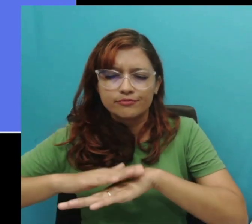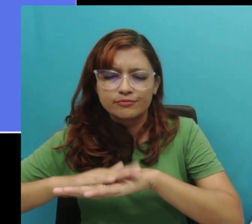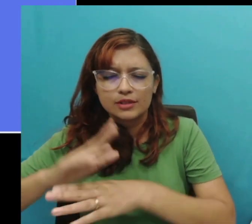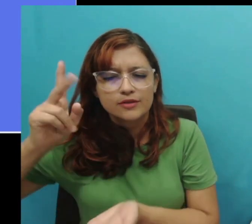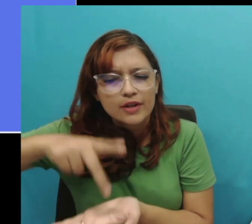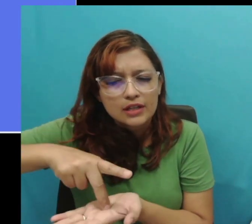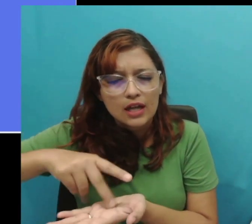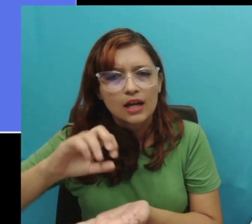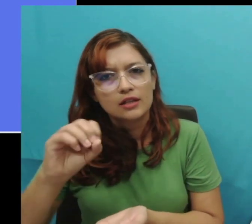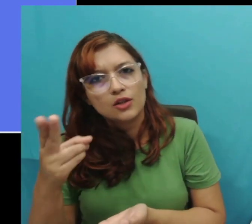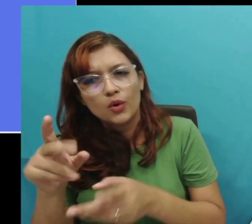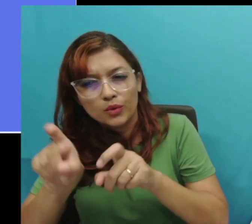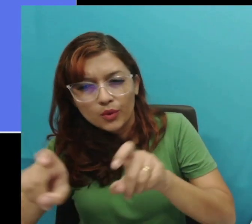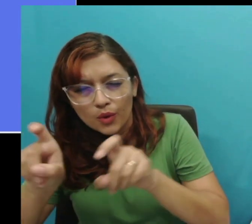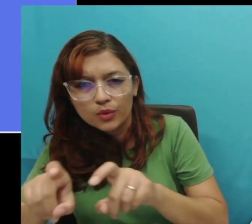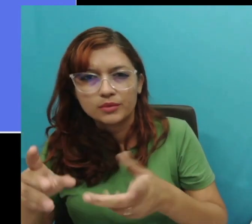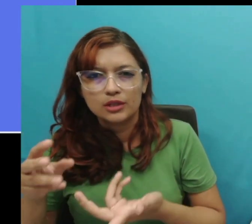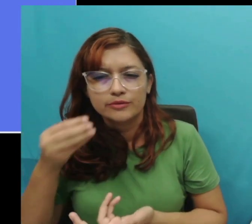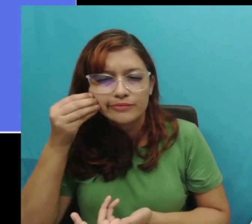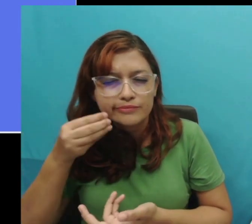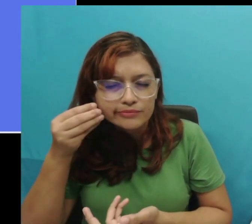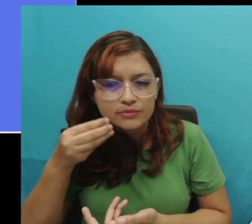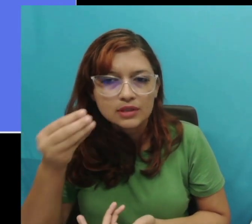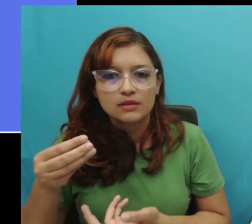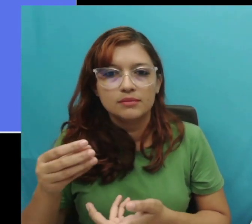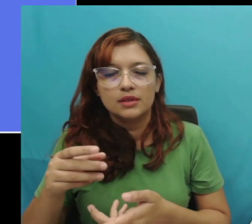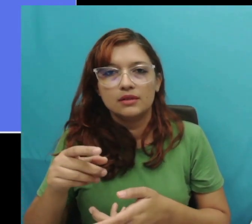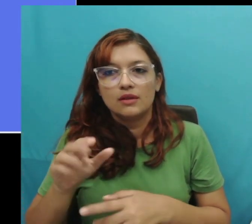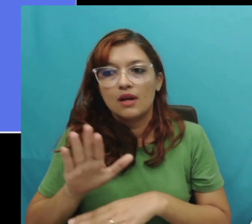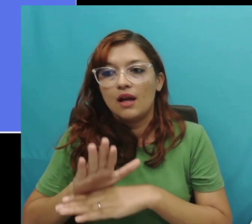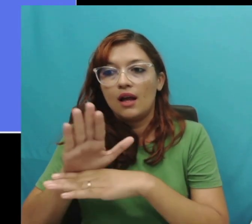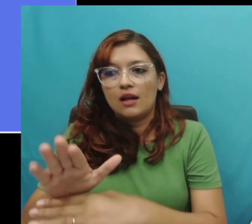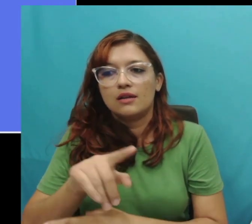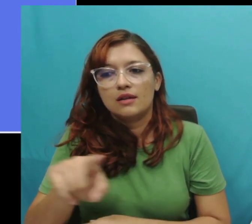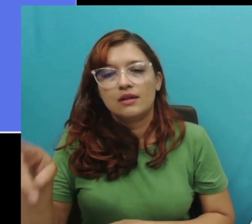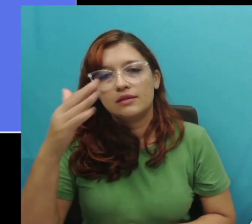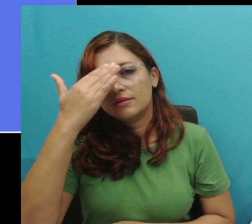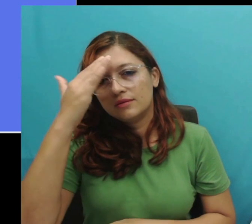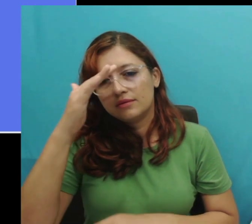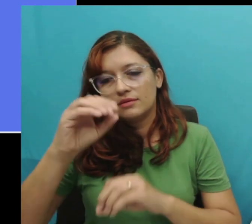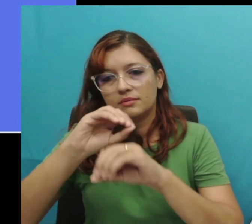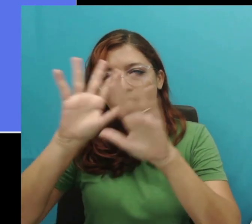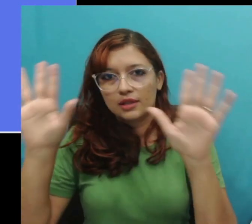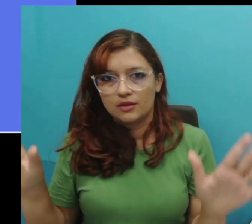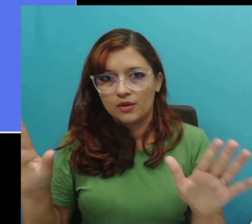depois das aulas e dos experimentos, tanto os experimentos reais como as simulações,